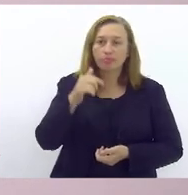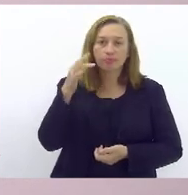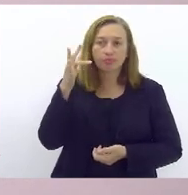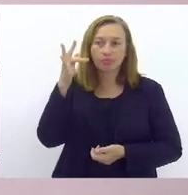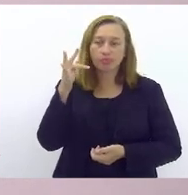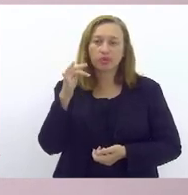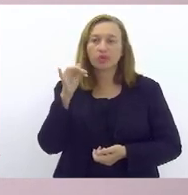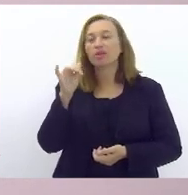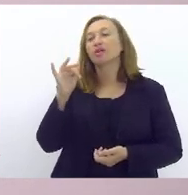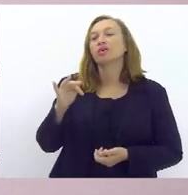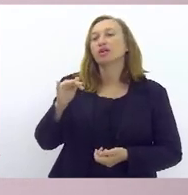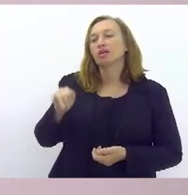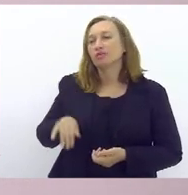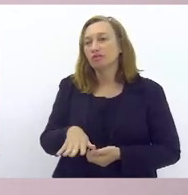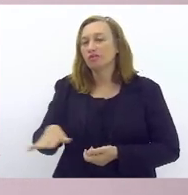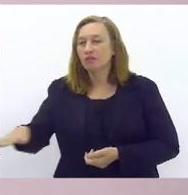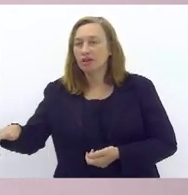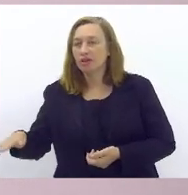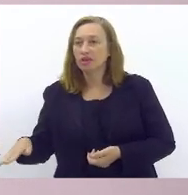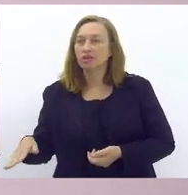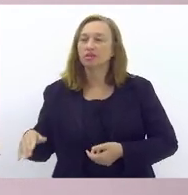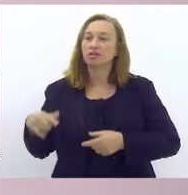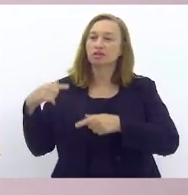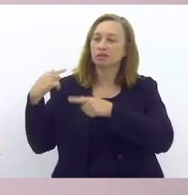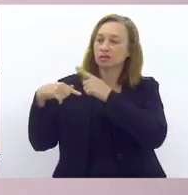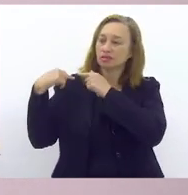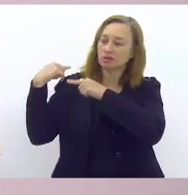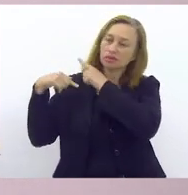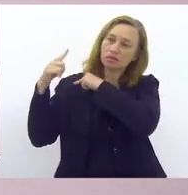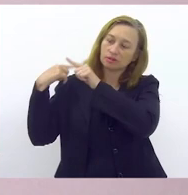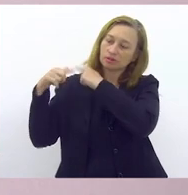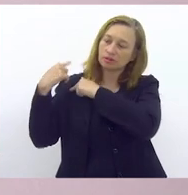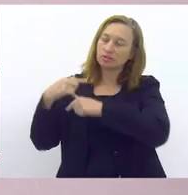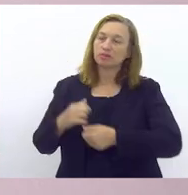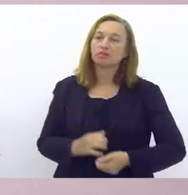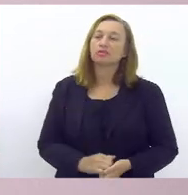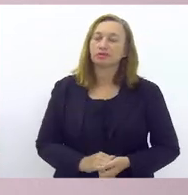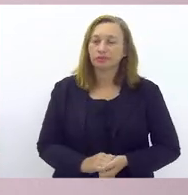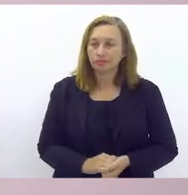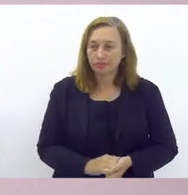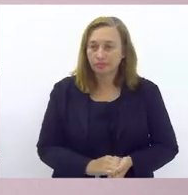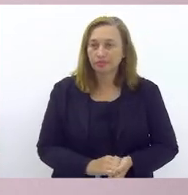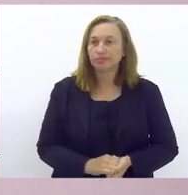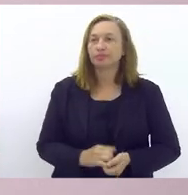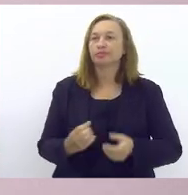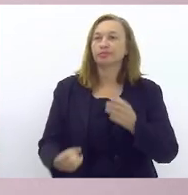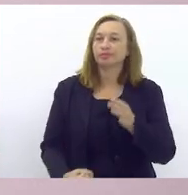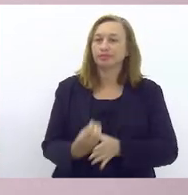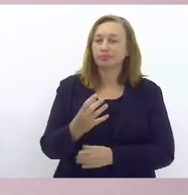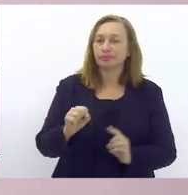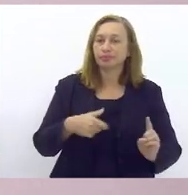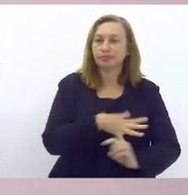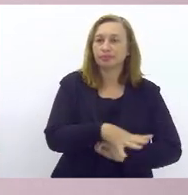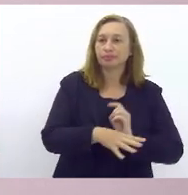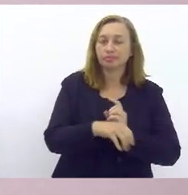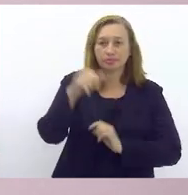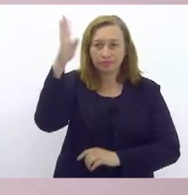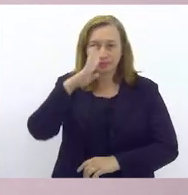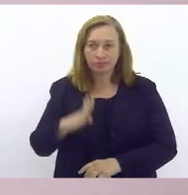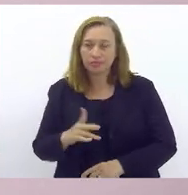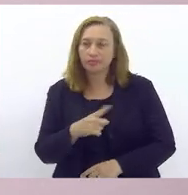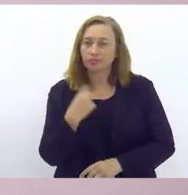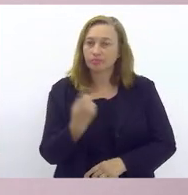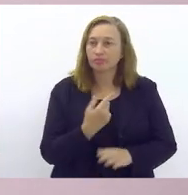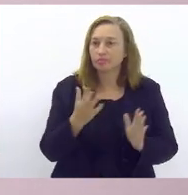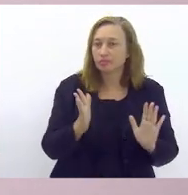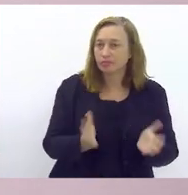periféricas e faveladas com as nossas matriarcas e nossos ancestrais que vamos construir a sociedade brasileira. Nós,